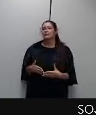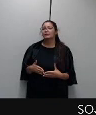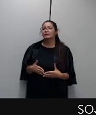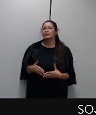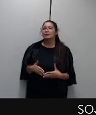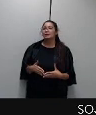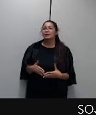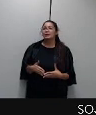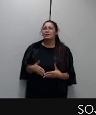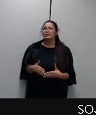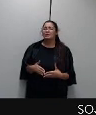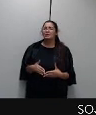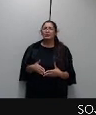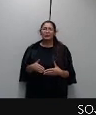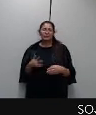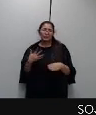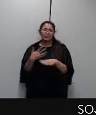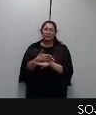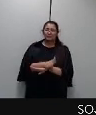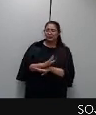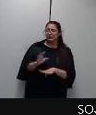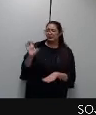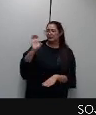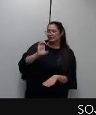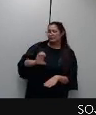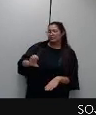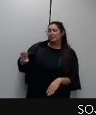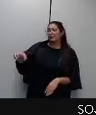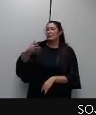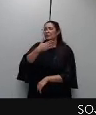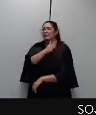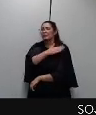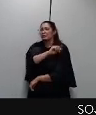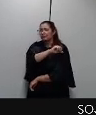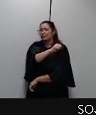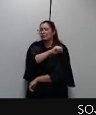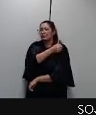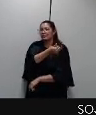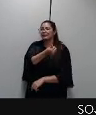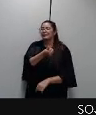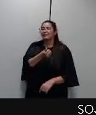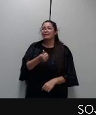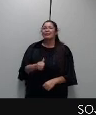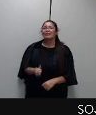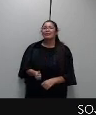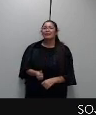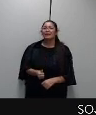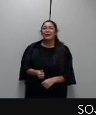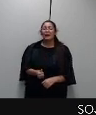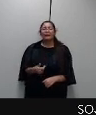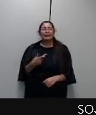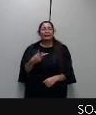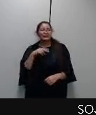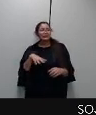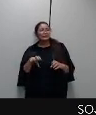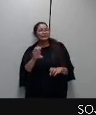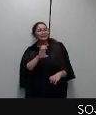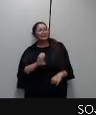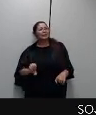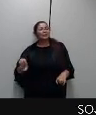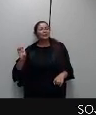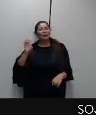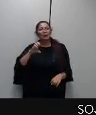contra o estado do Rio de Janeiro alegando que o como a rodovia era Estadual então caberia